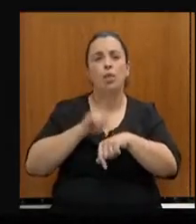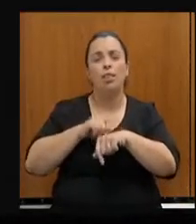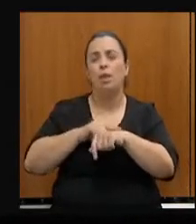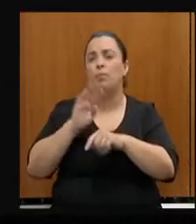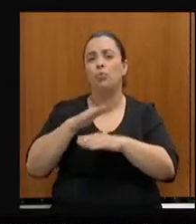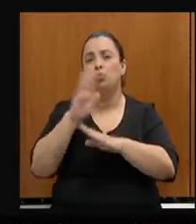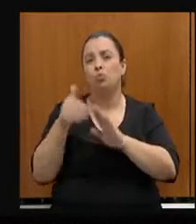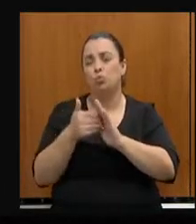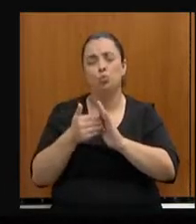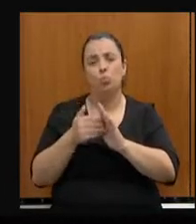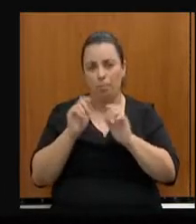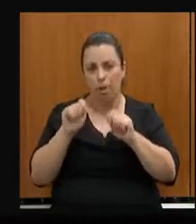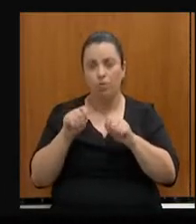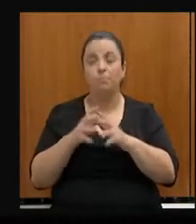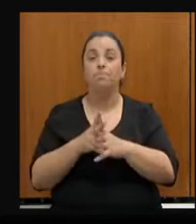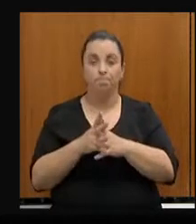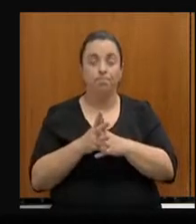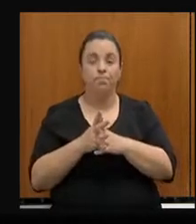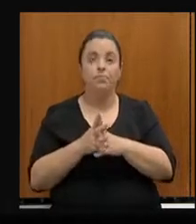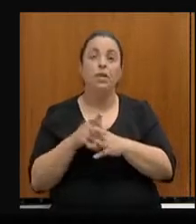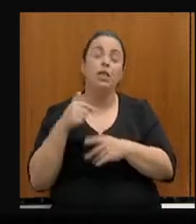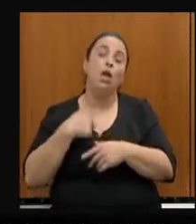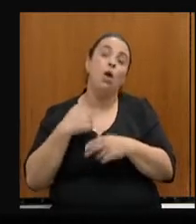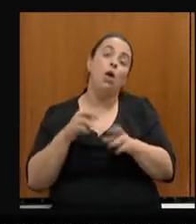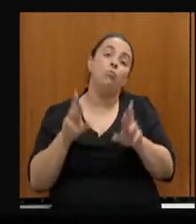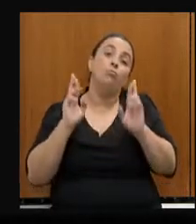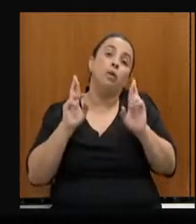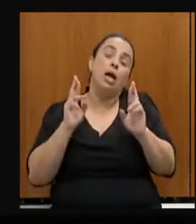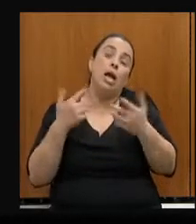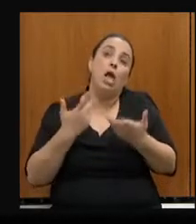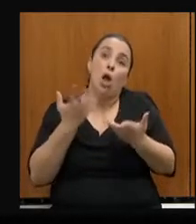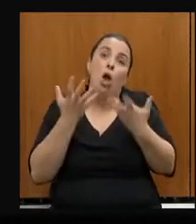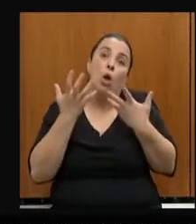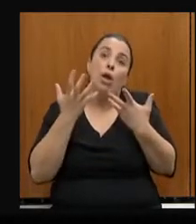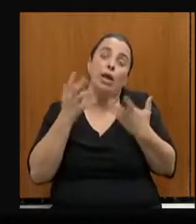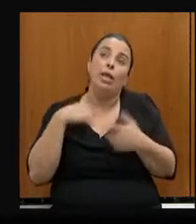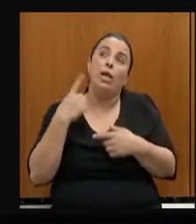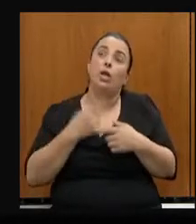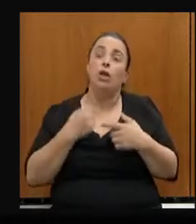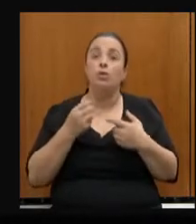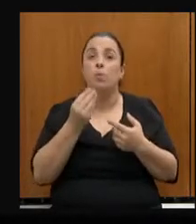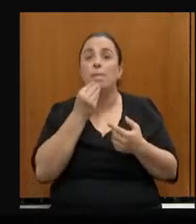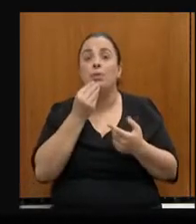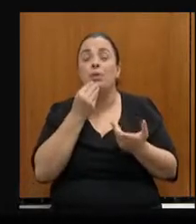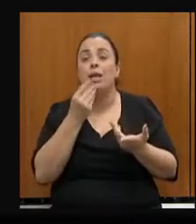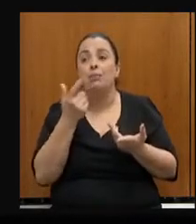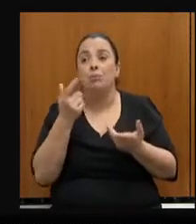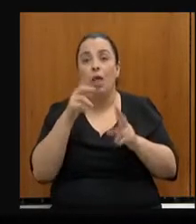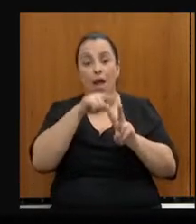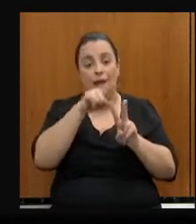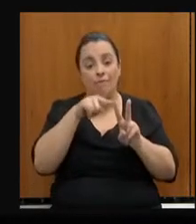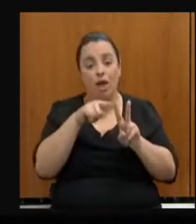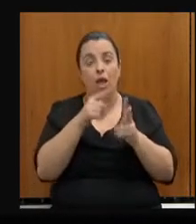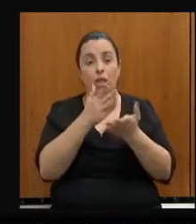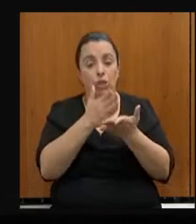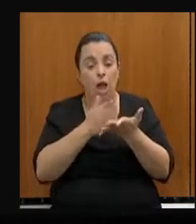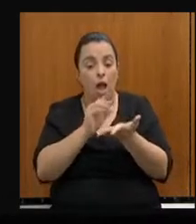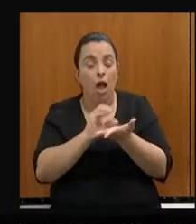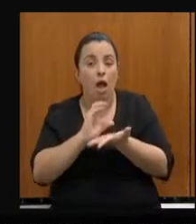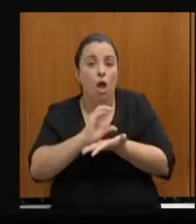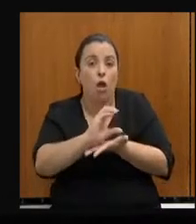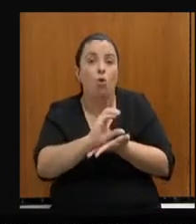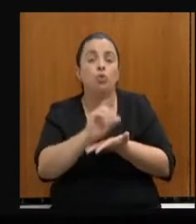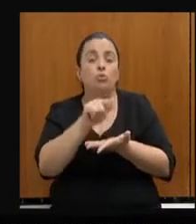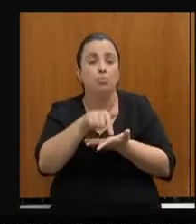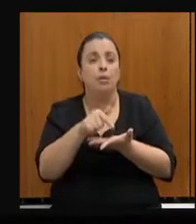para Mari Então é eu esperava aqui não puder ter recursos para de fato implantar rede de